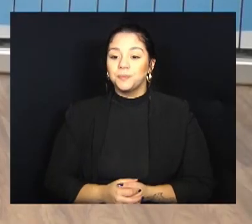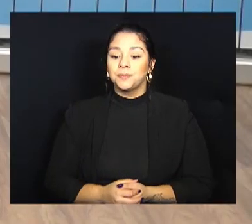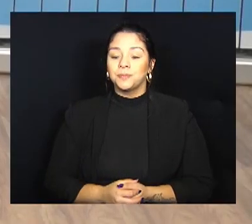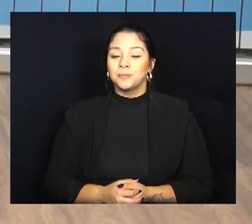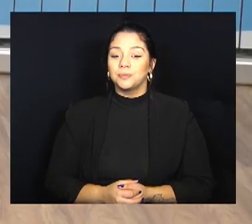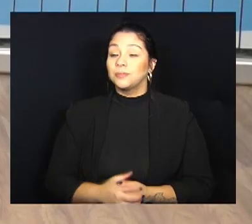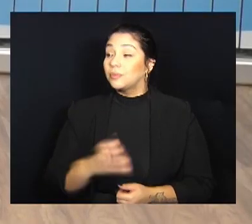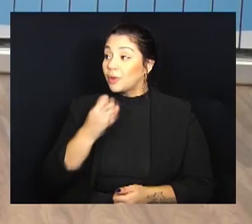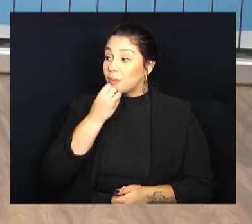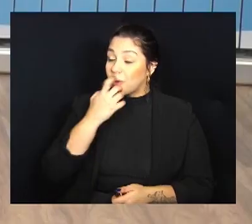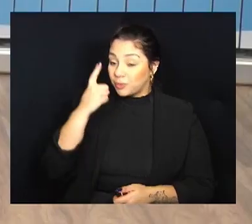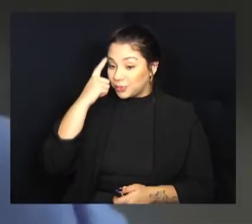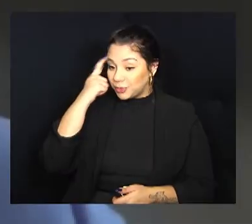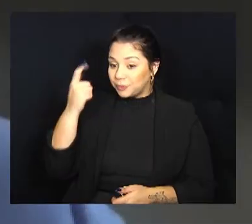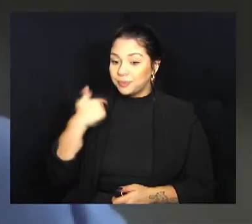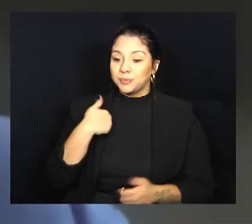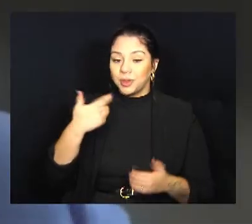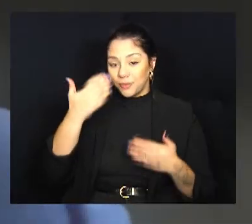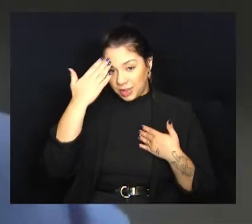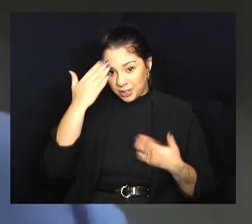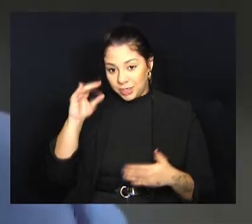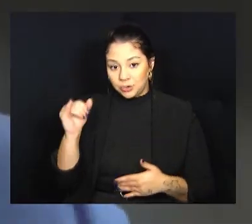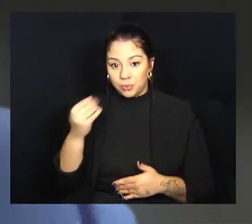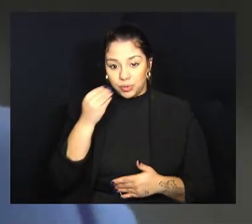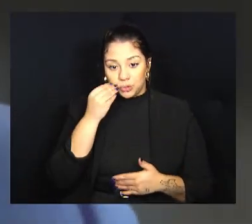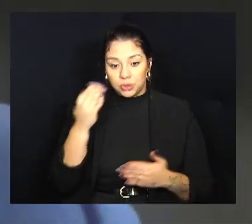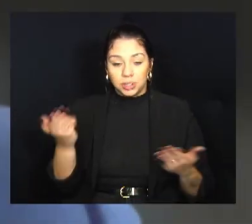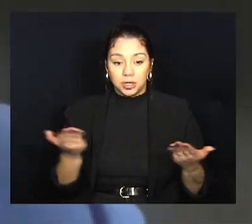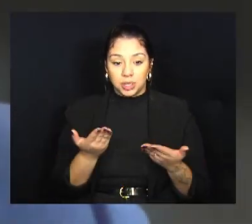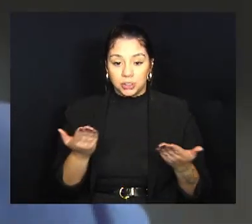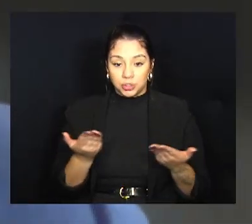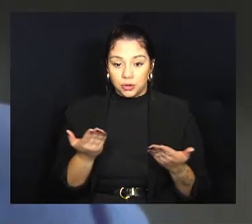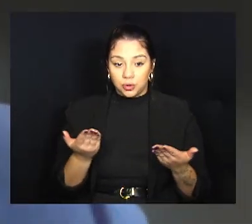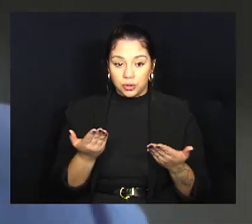Bom dia, eu que agradeço a oportunidade de estar aqui.